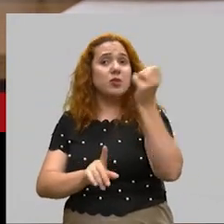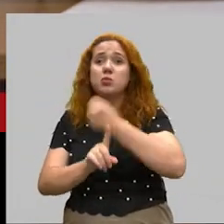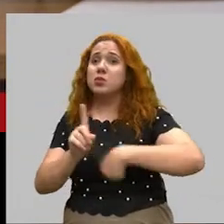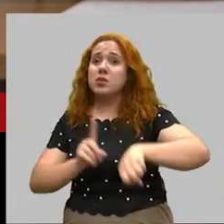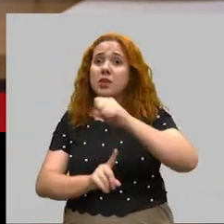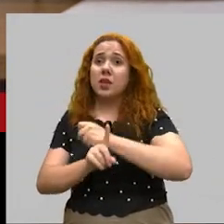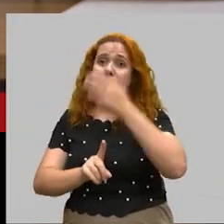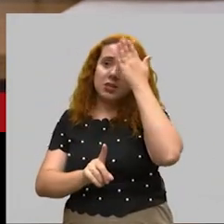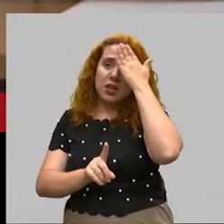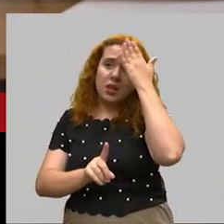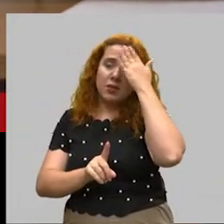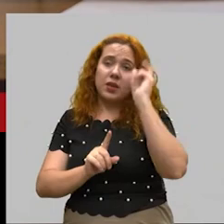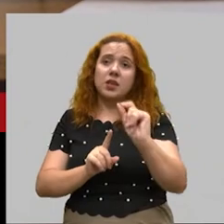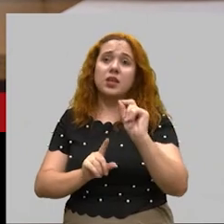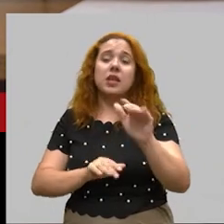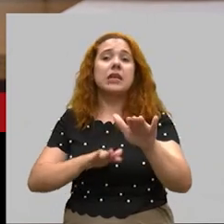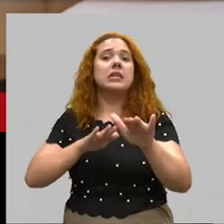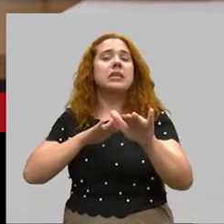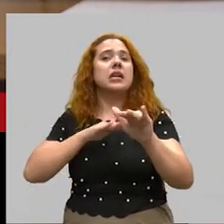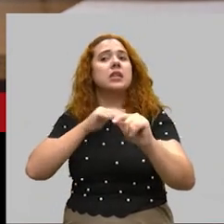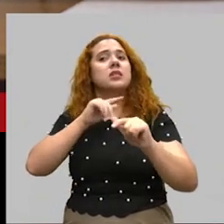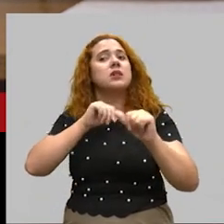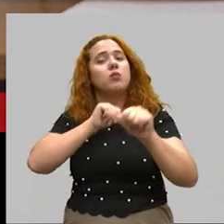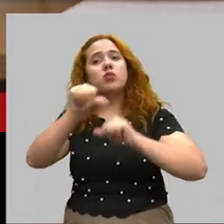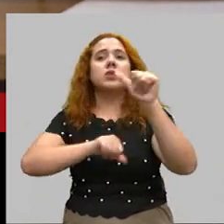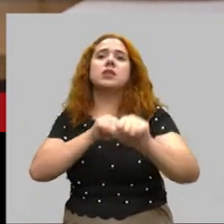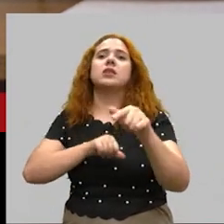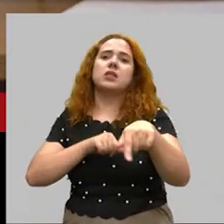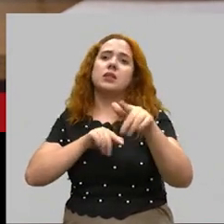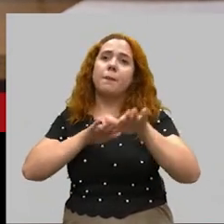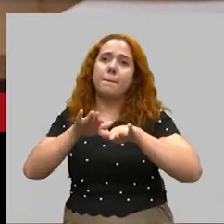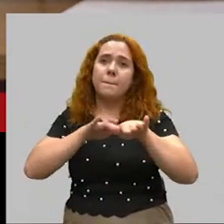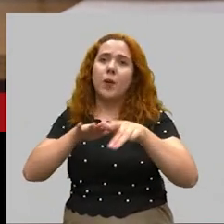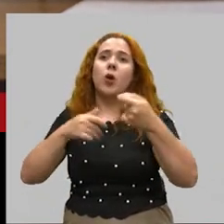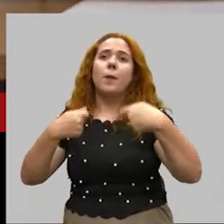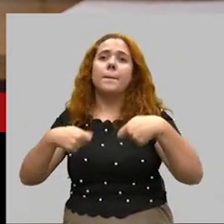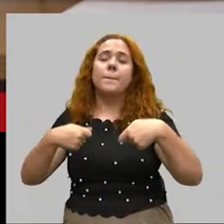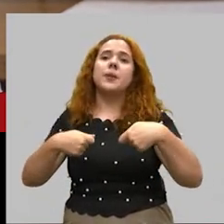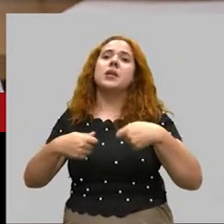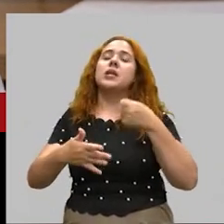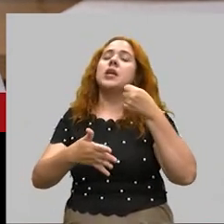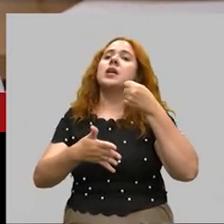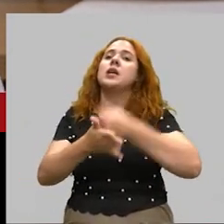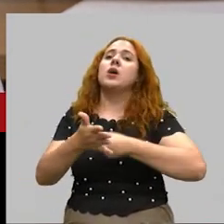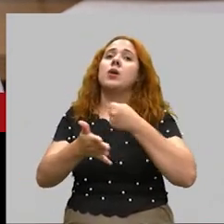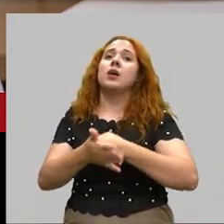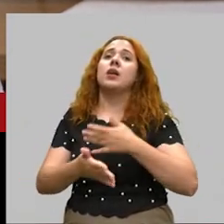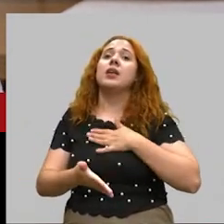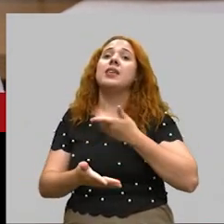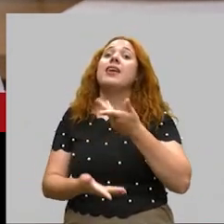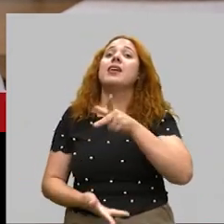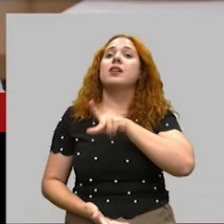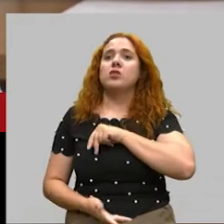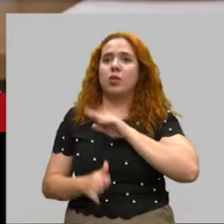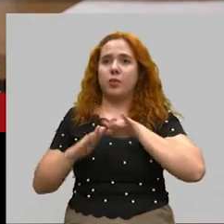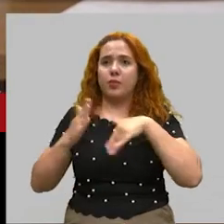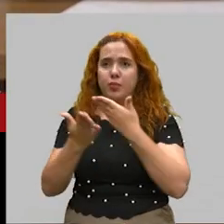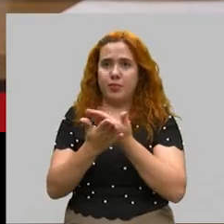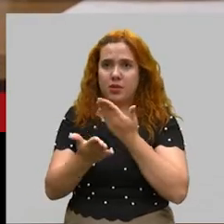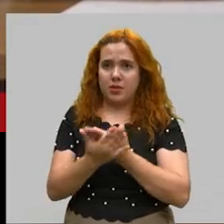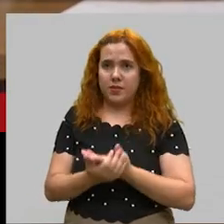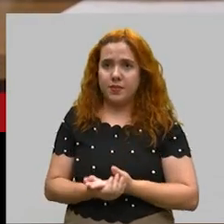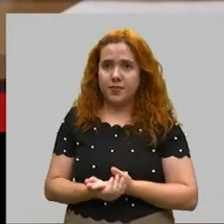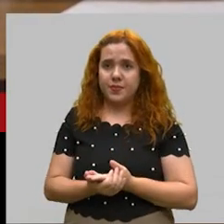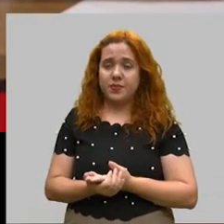saiba que o movimento das escolas família agrícola defende Sim a escola pública se a gente não